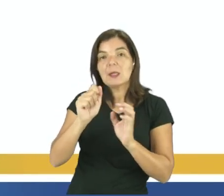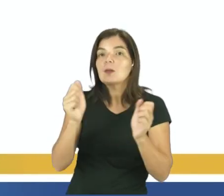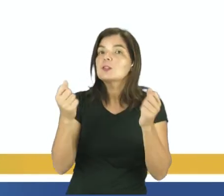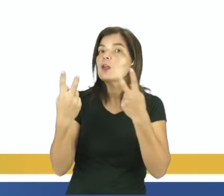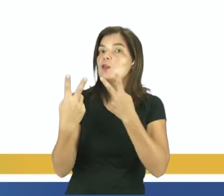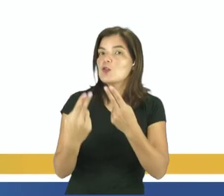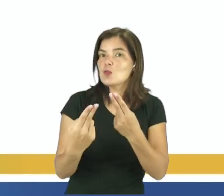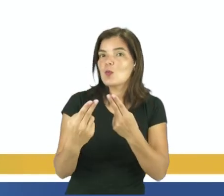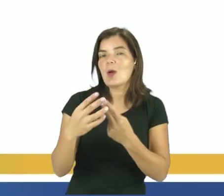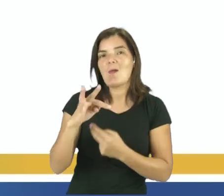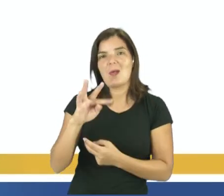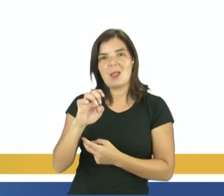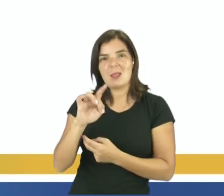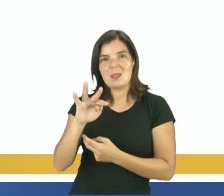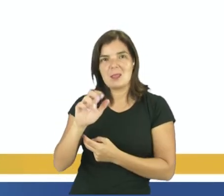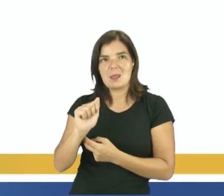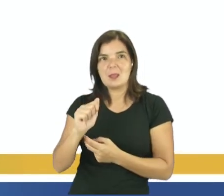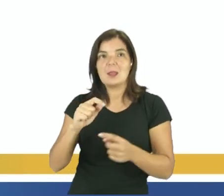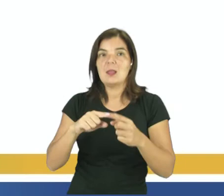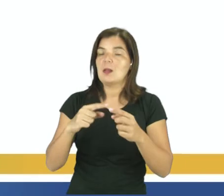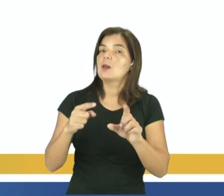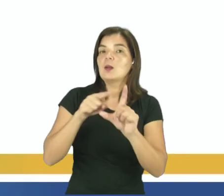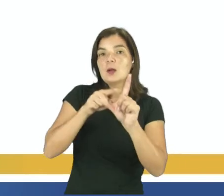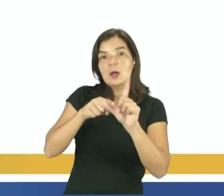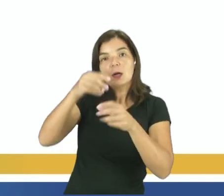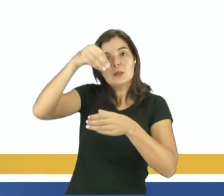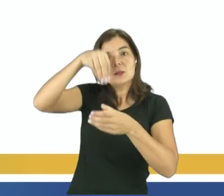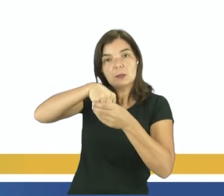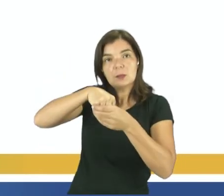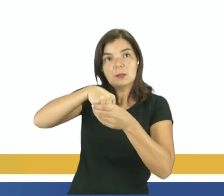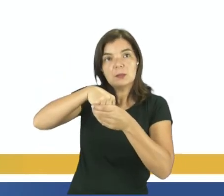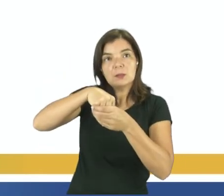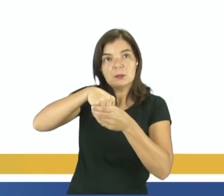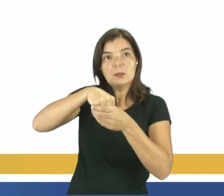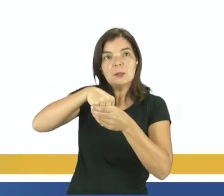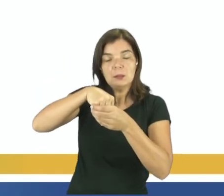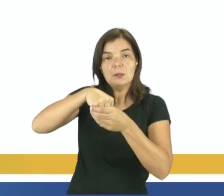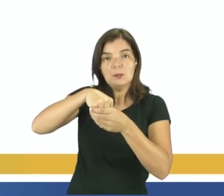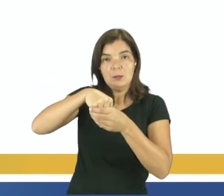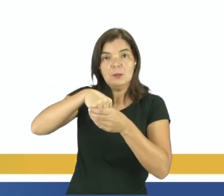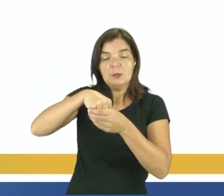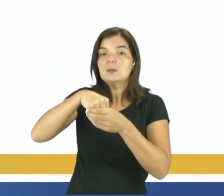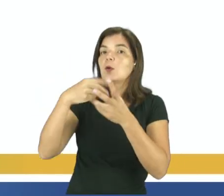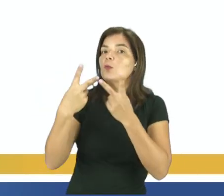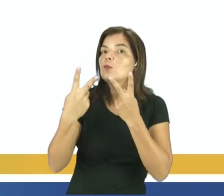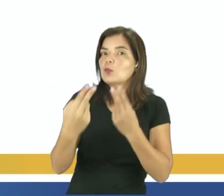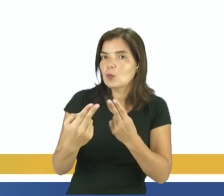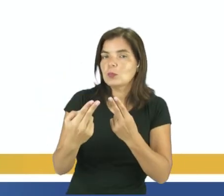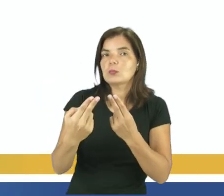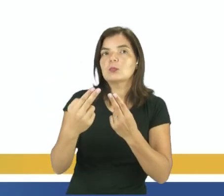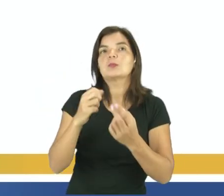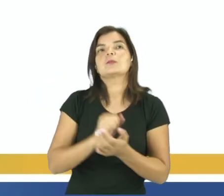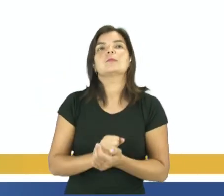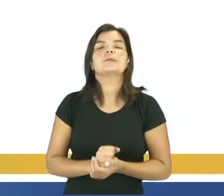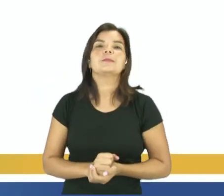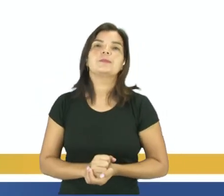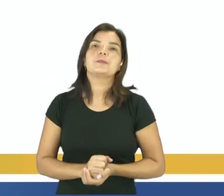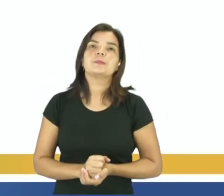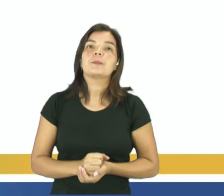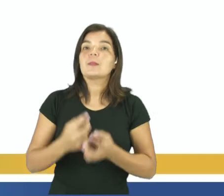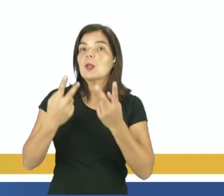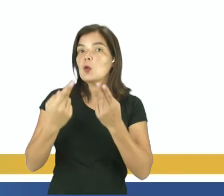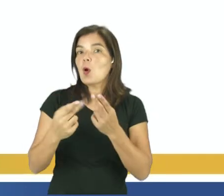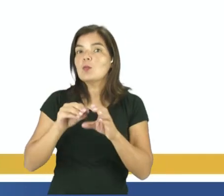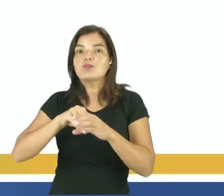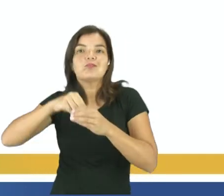teta. Ou seja, ângulos internos, alternos, são congruentes entre si. A mesma ideia vai valer